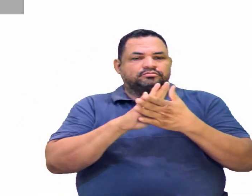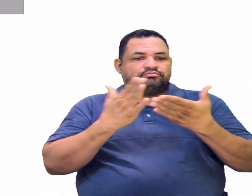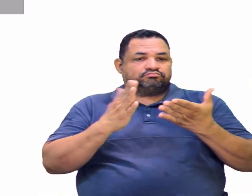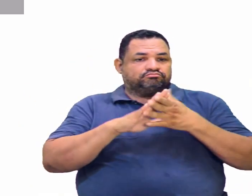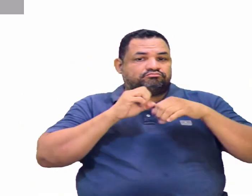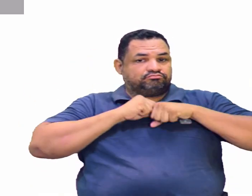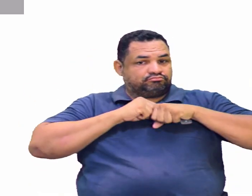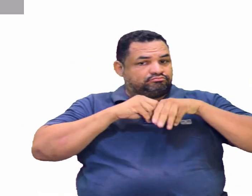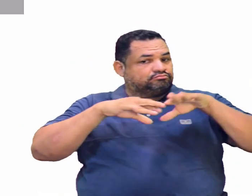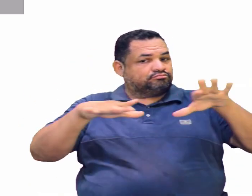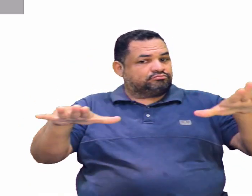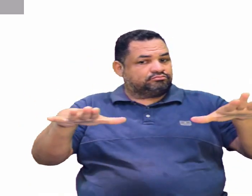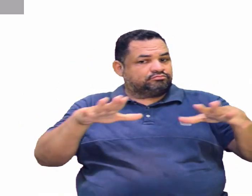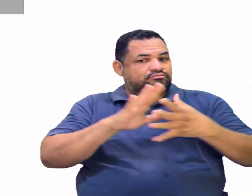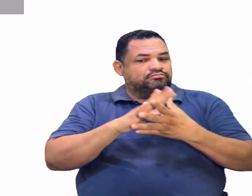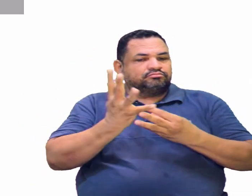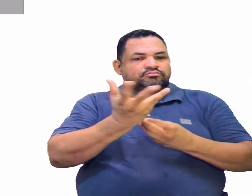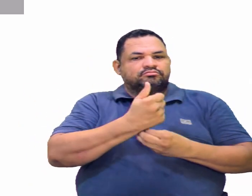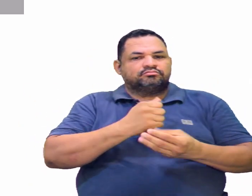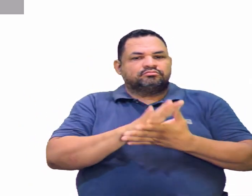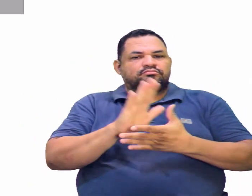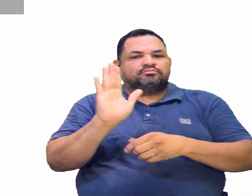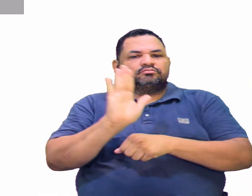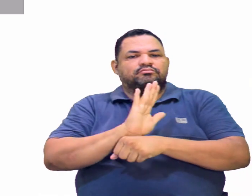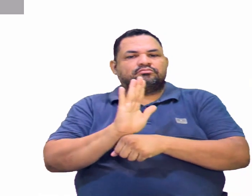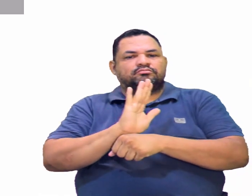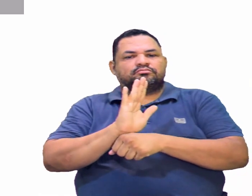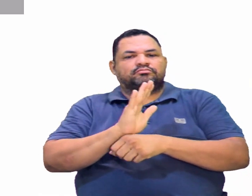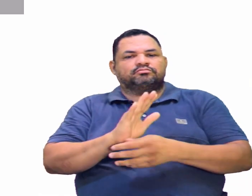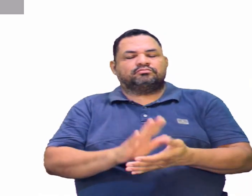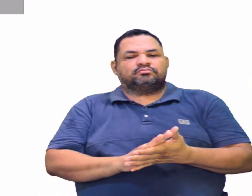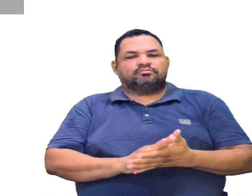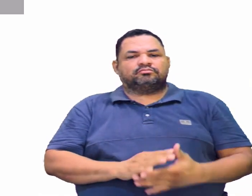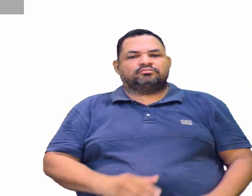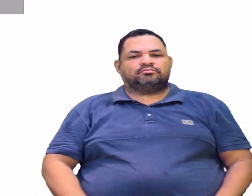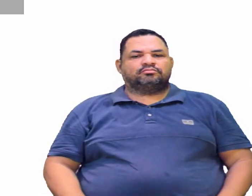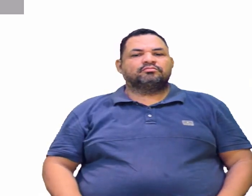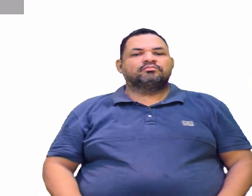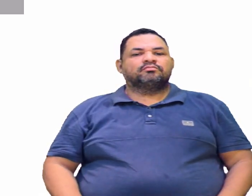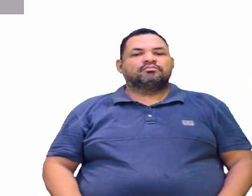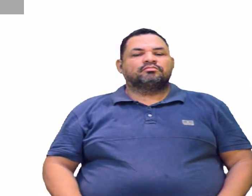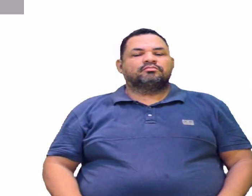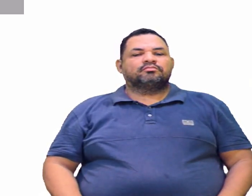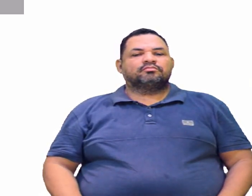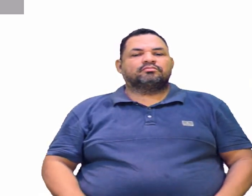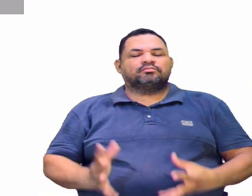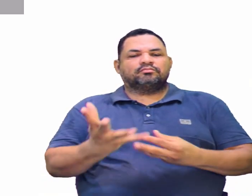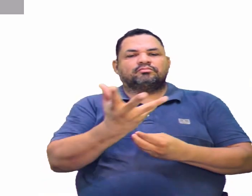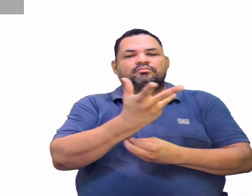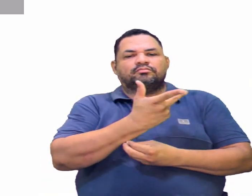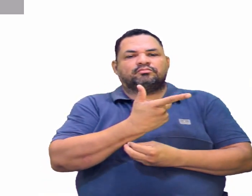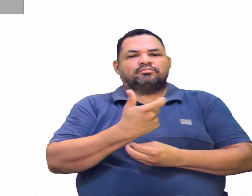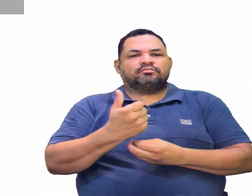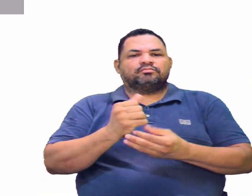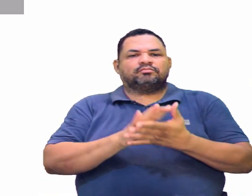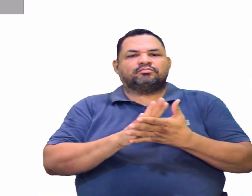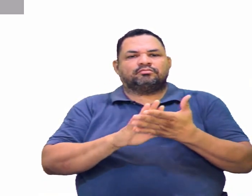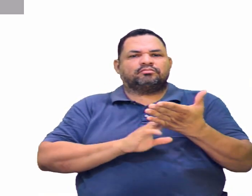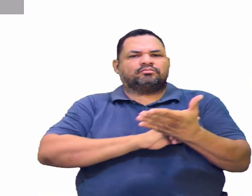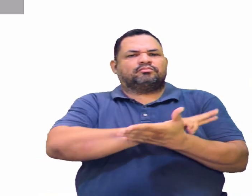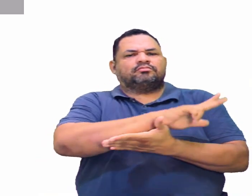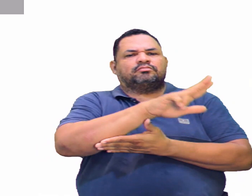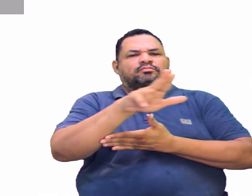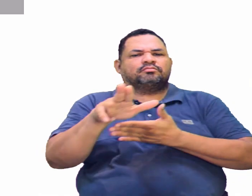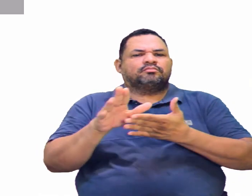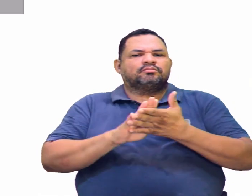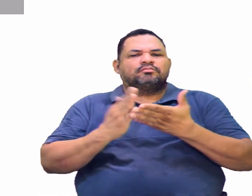se realize. E o cinema é uma arte aí multifacetada,